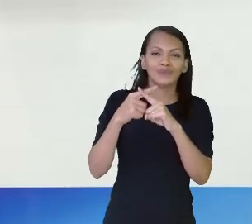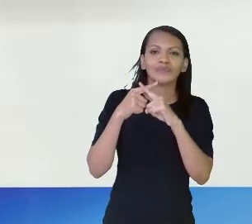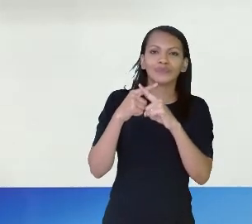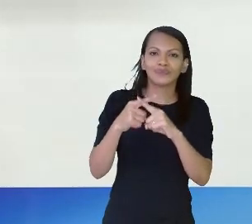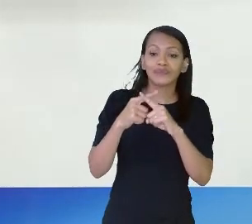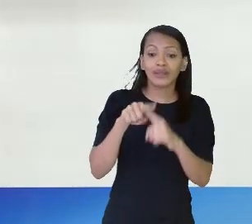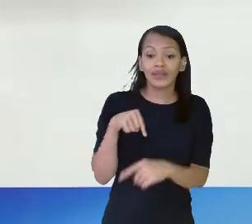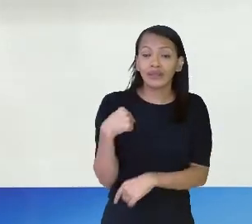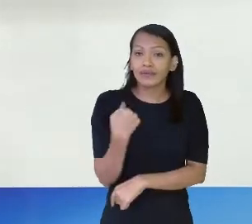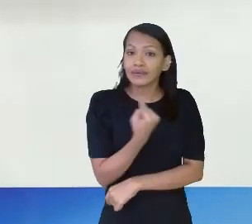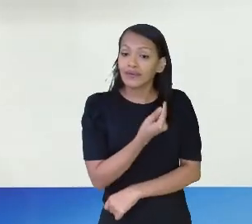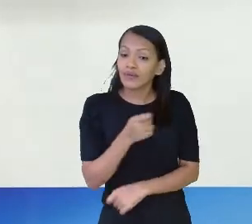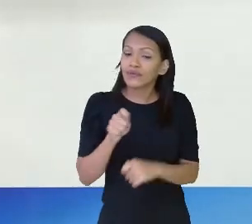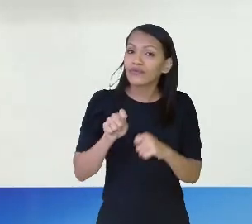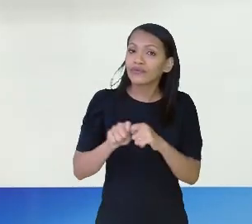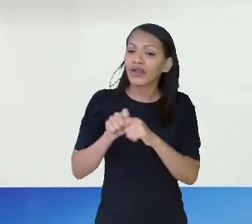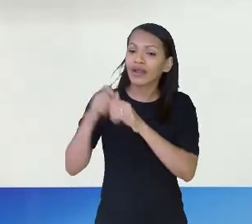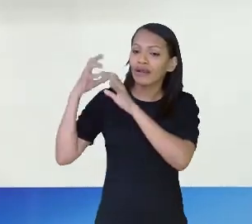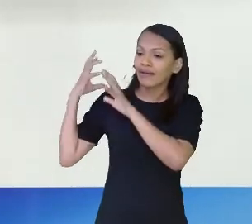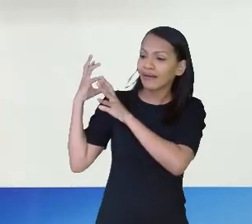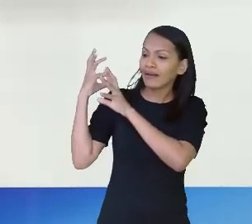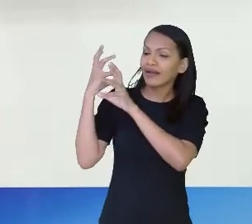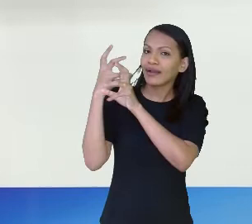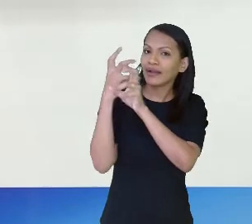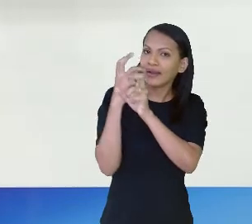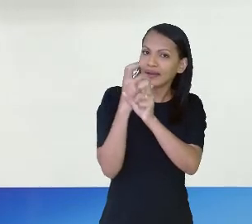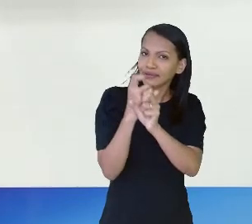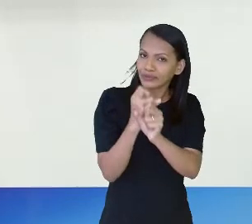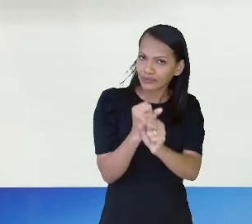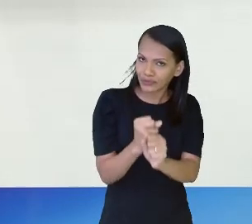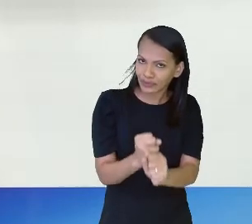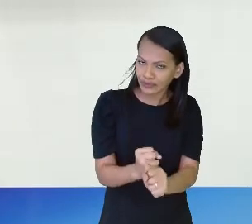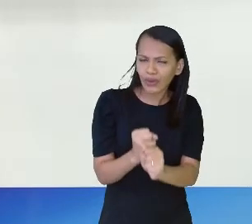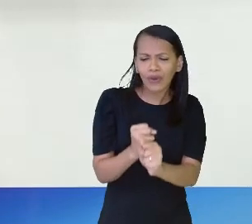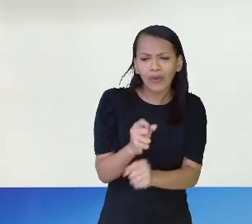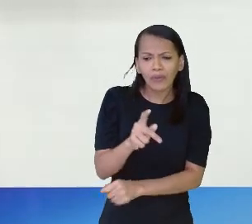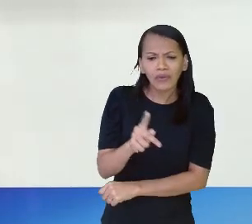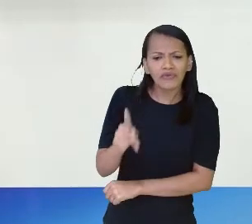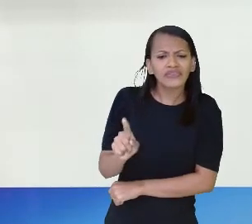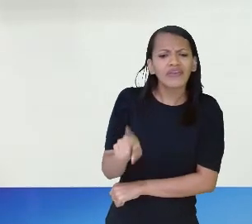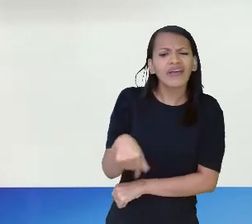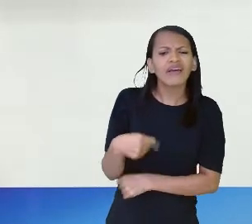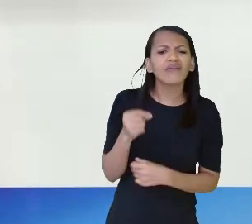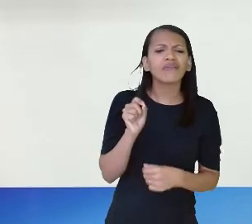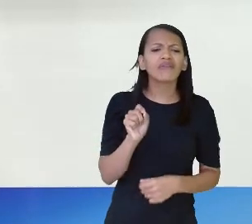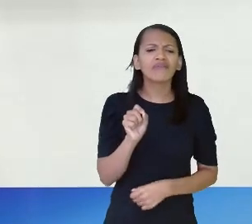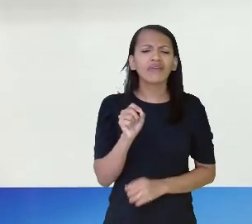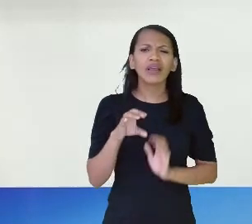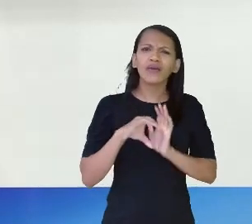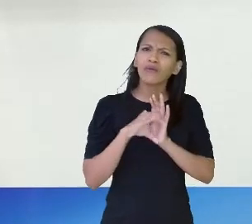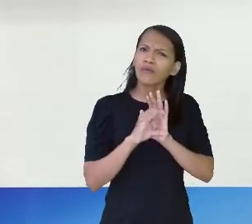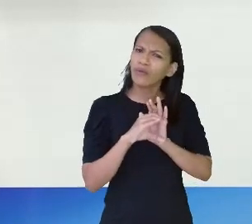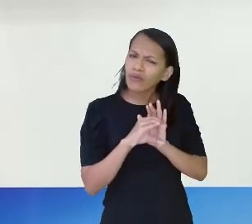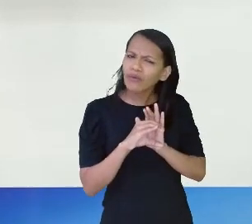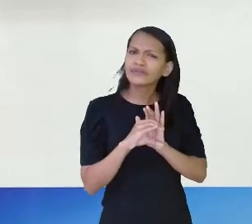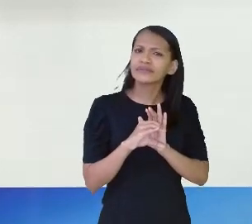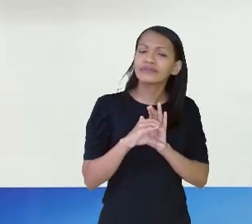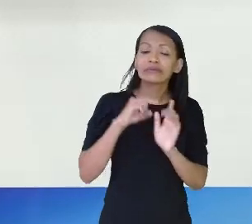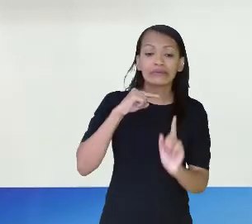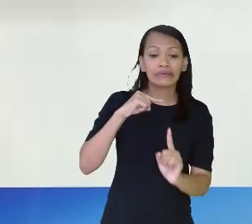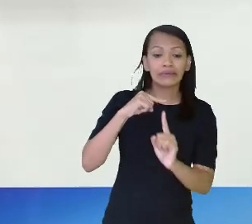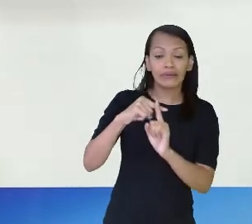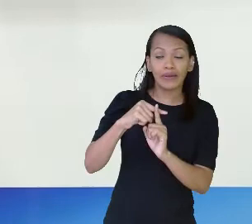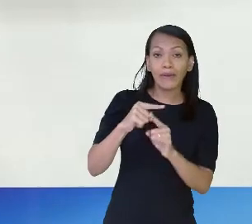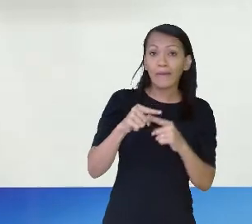a gente faz as somas das parcelas. Professor, isso é o conceito de adição. Mas